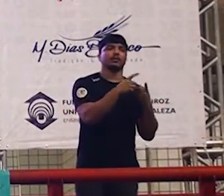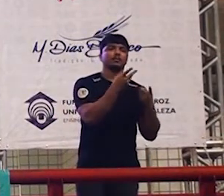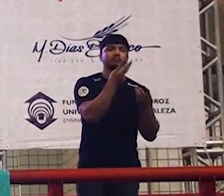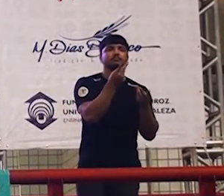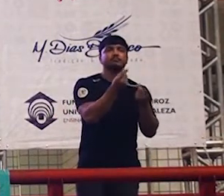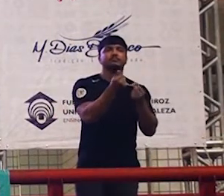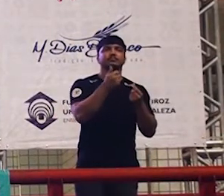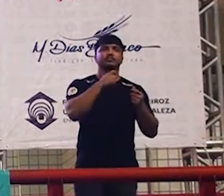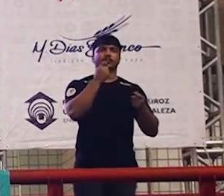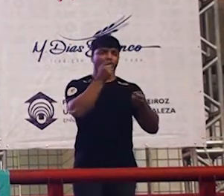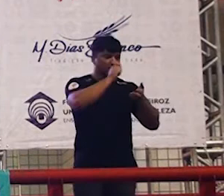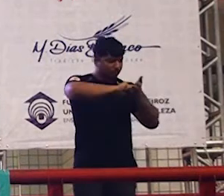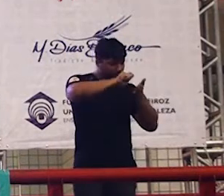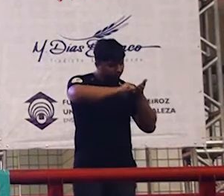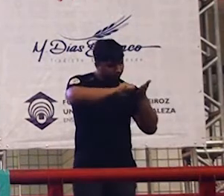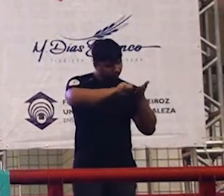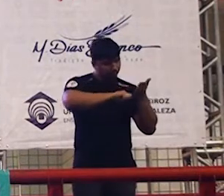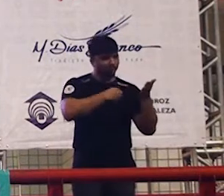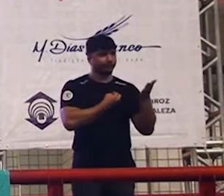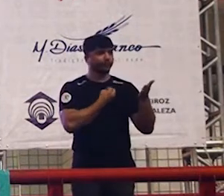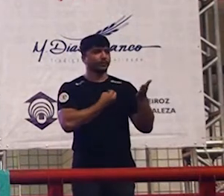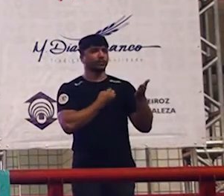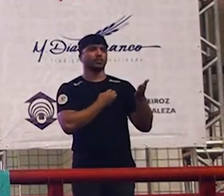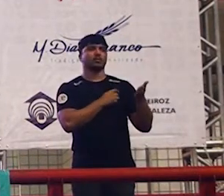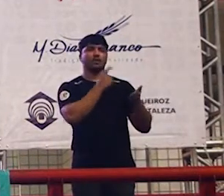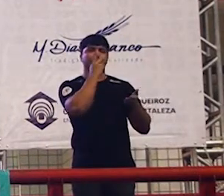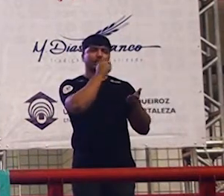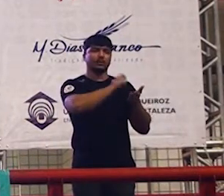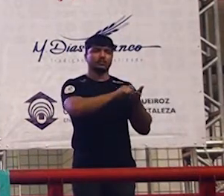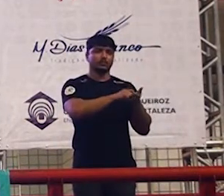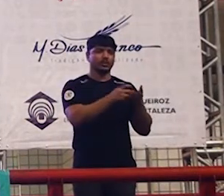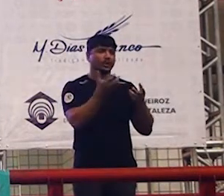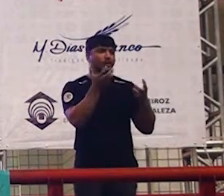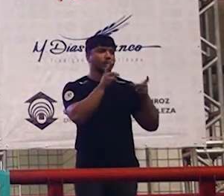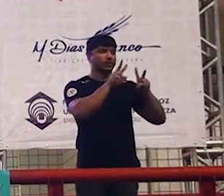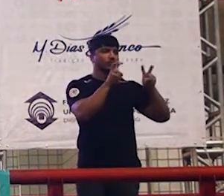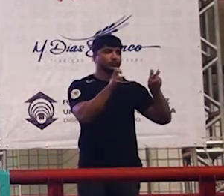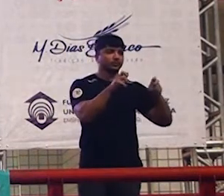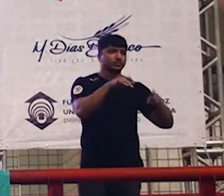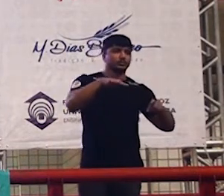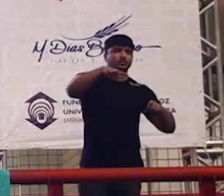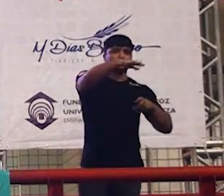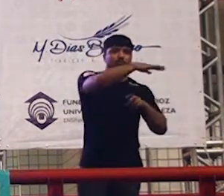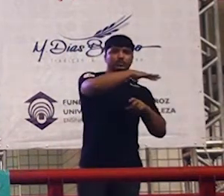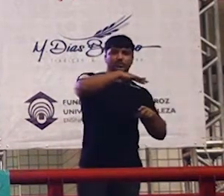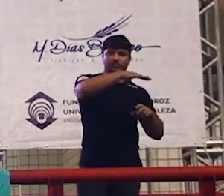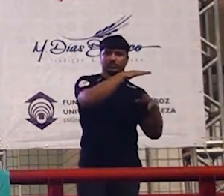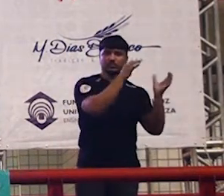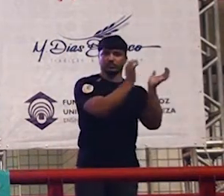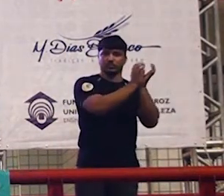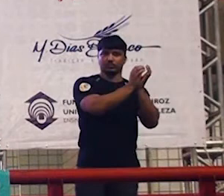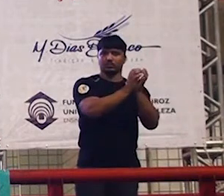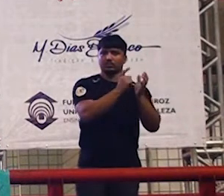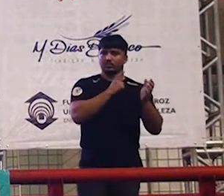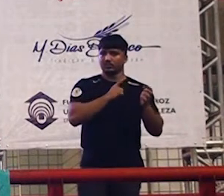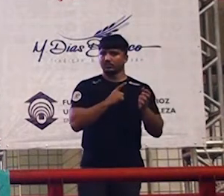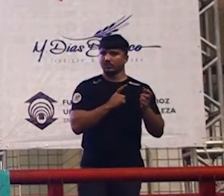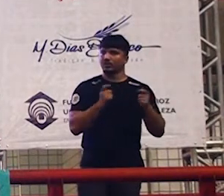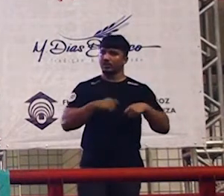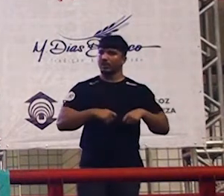quando vivo, escrever uma obra que era extremamente crítica sobre aquela mesma alta sociedade a qual ele